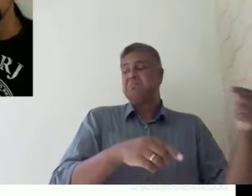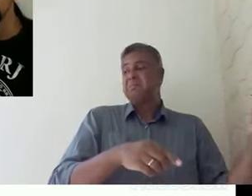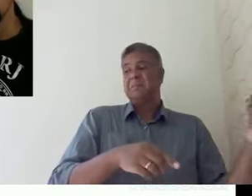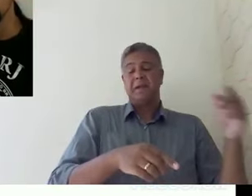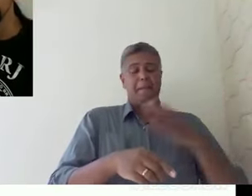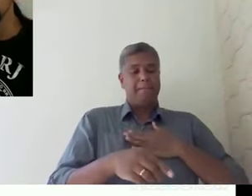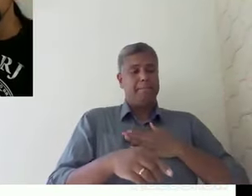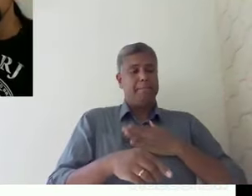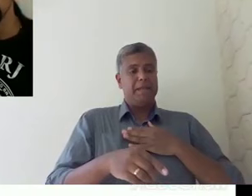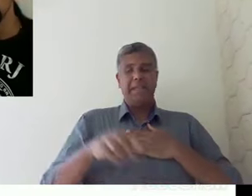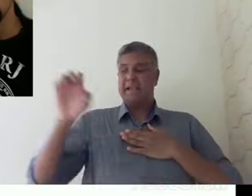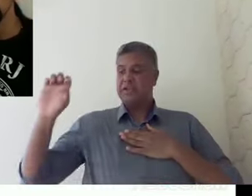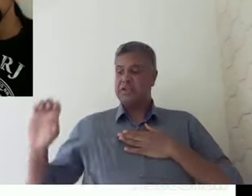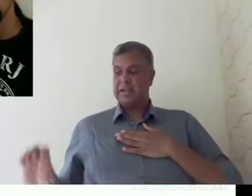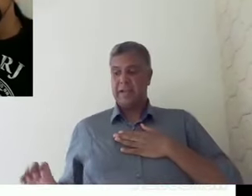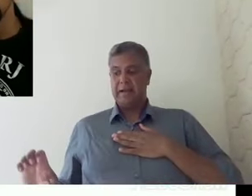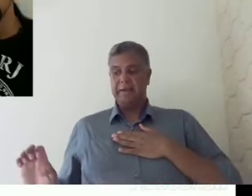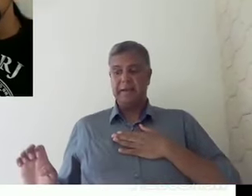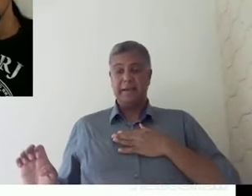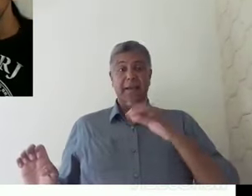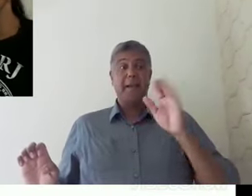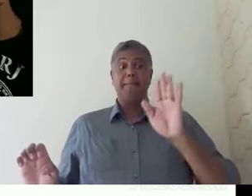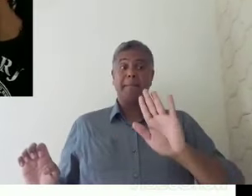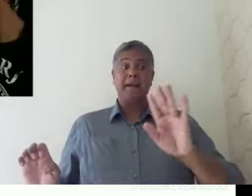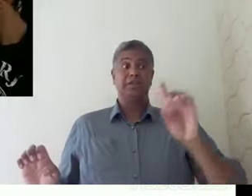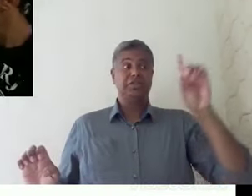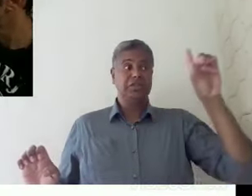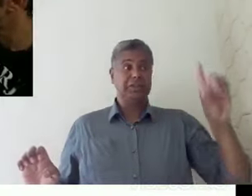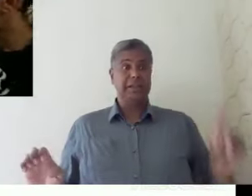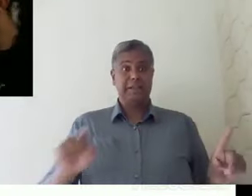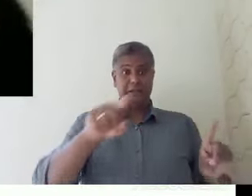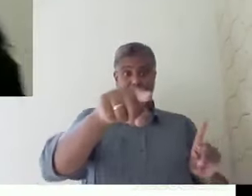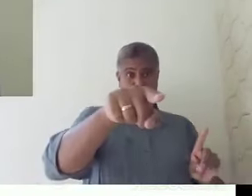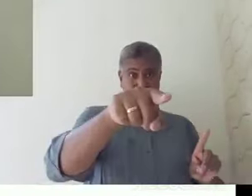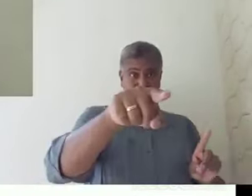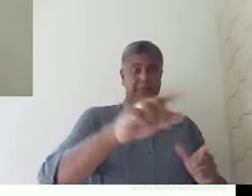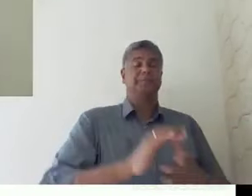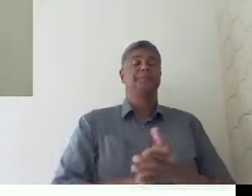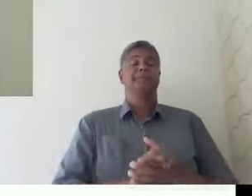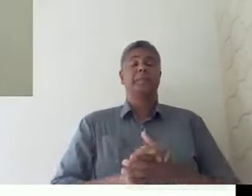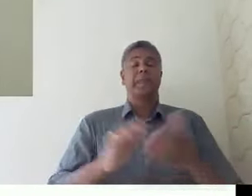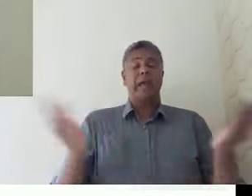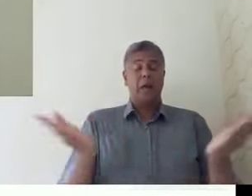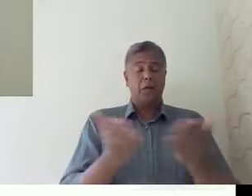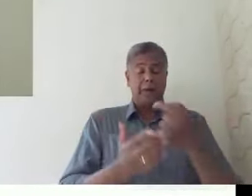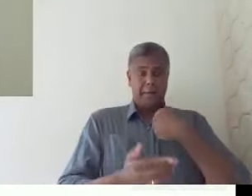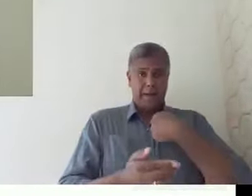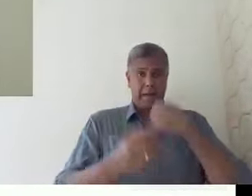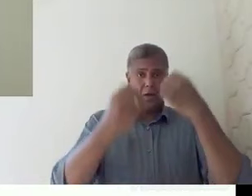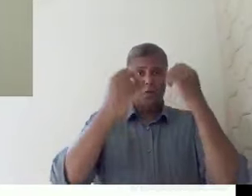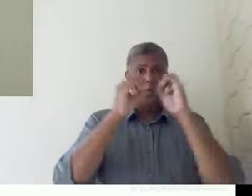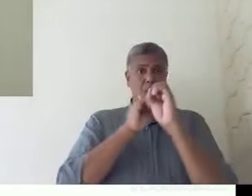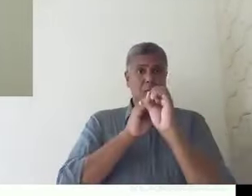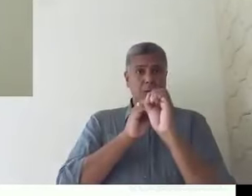aqui, direita do vídeo de vocês. Tudo bem? Agora, para a gente encerrar,